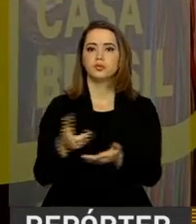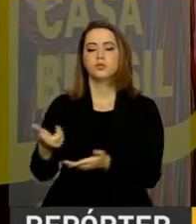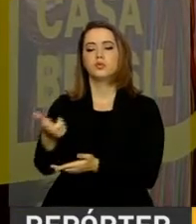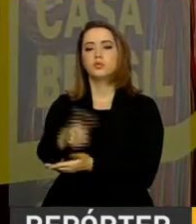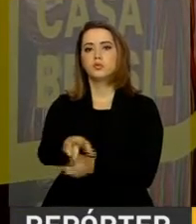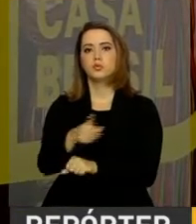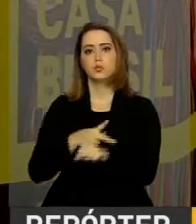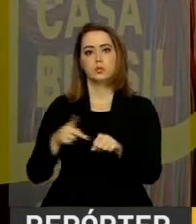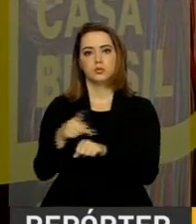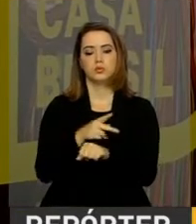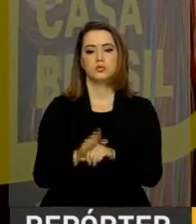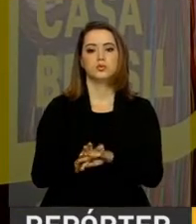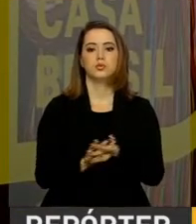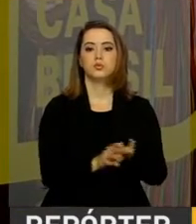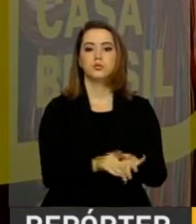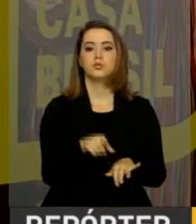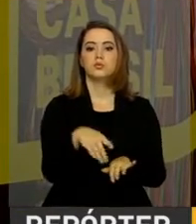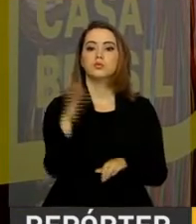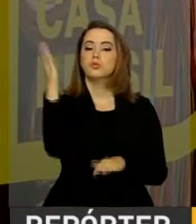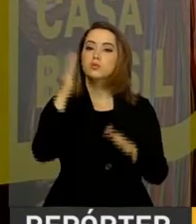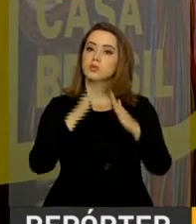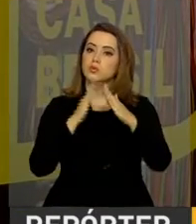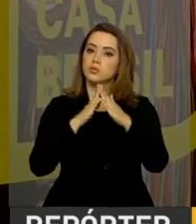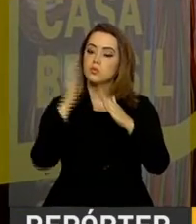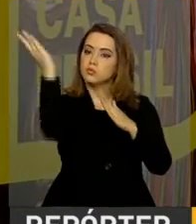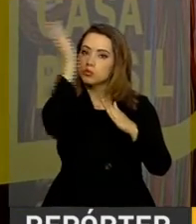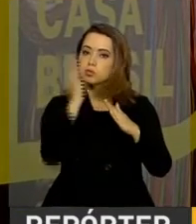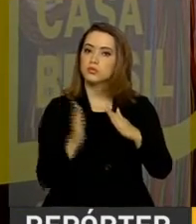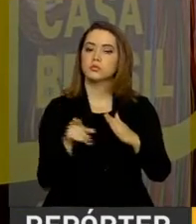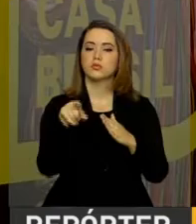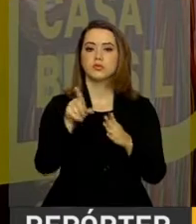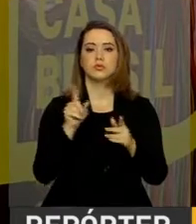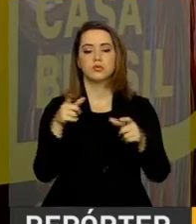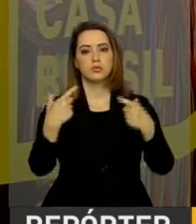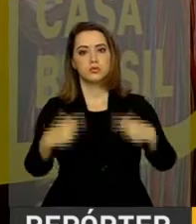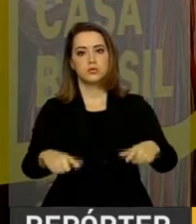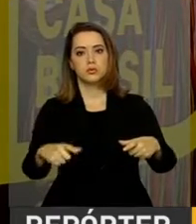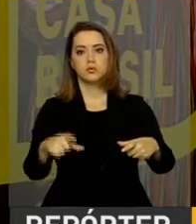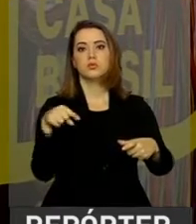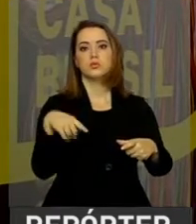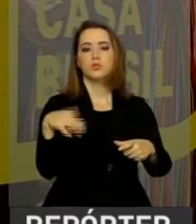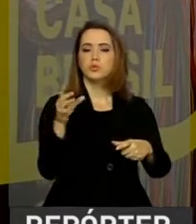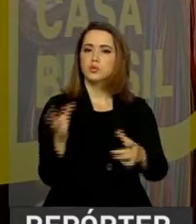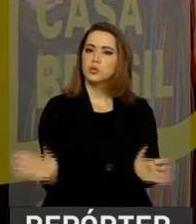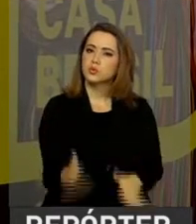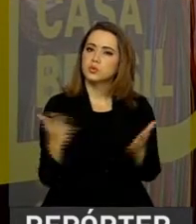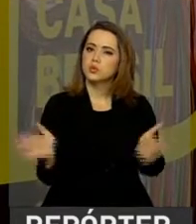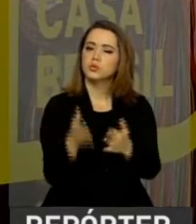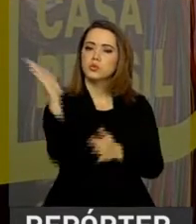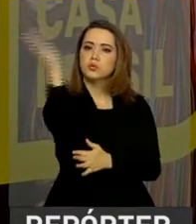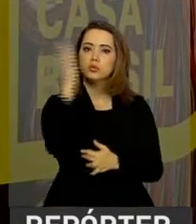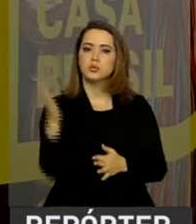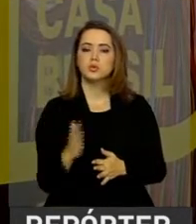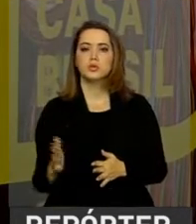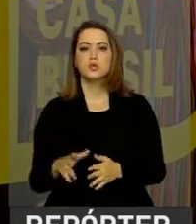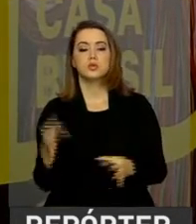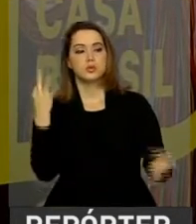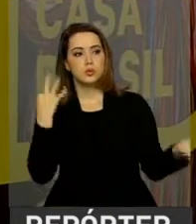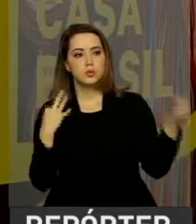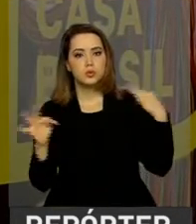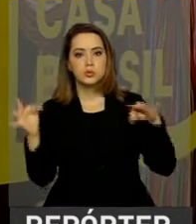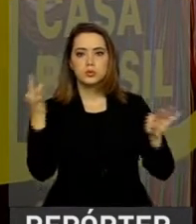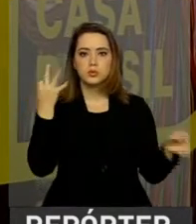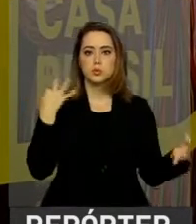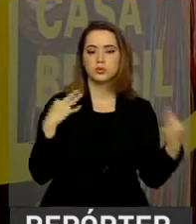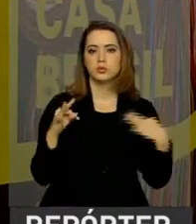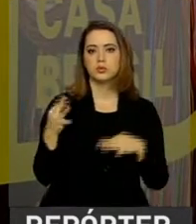o espaço de promoção do país durante os Jogos Olímpicos e Paralímpicos. Na casa, o turista nacional, como o turista